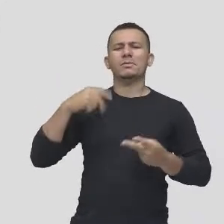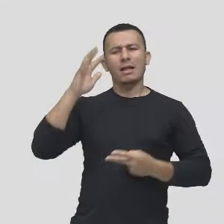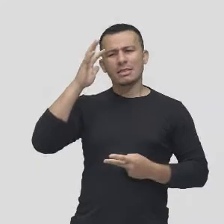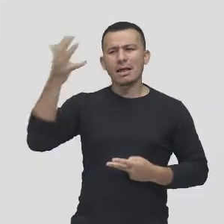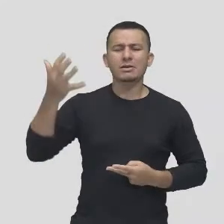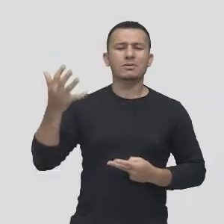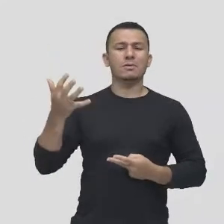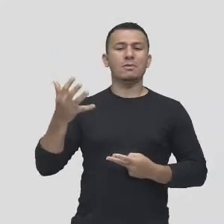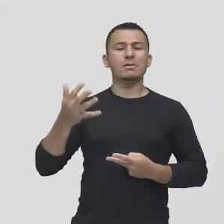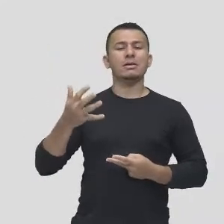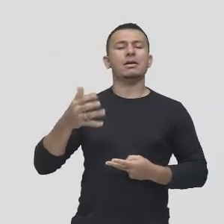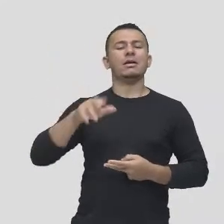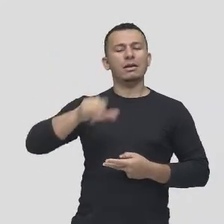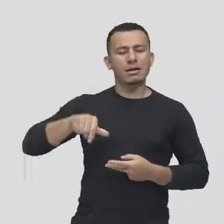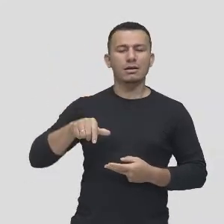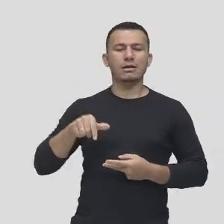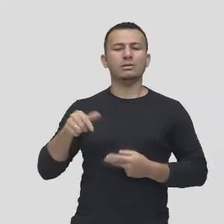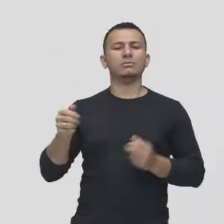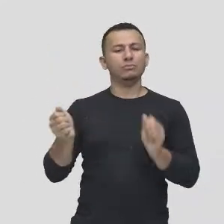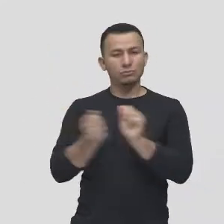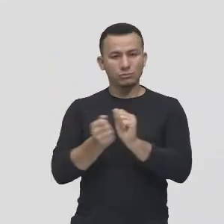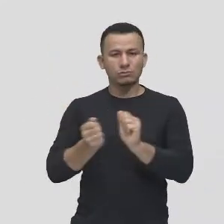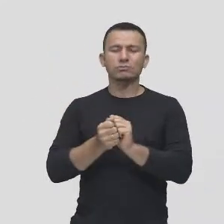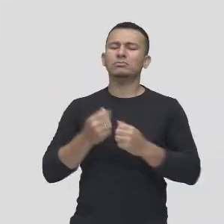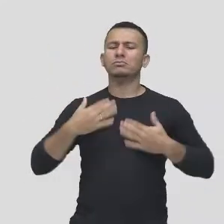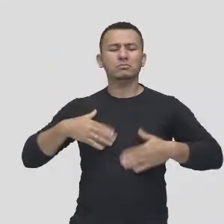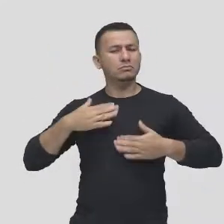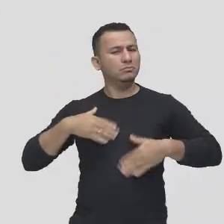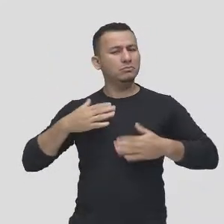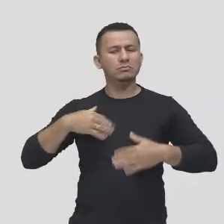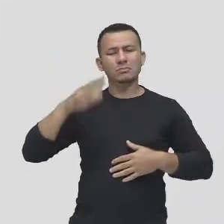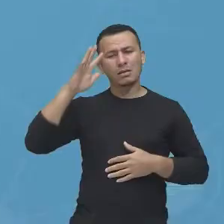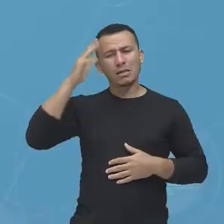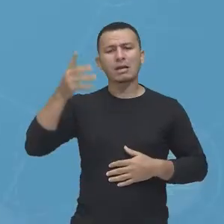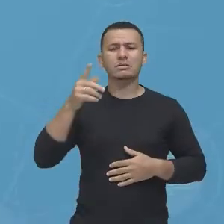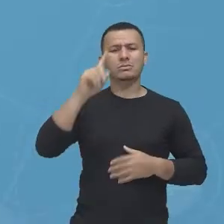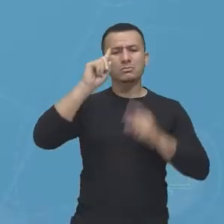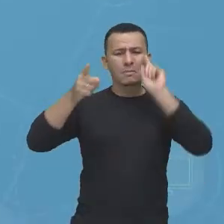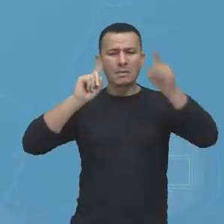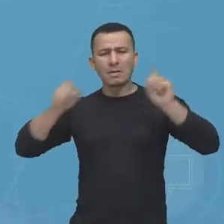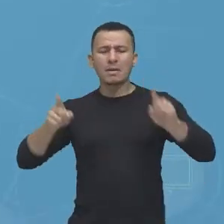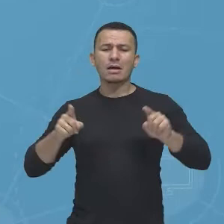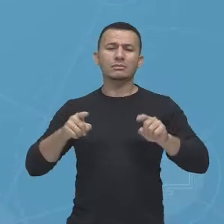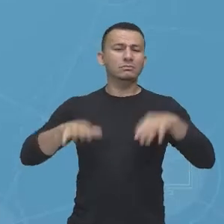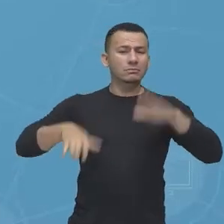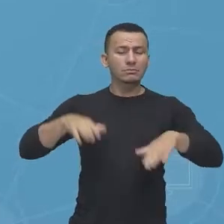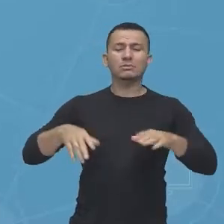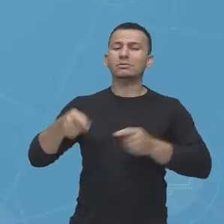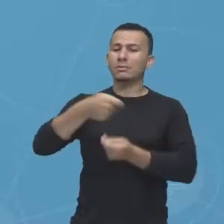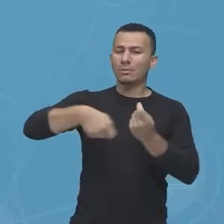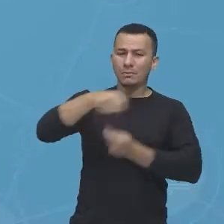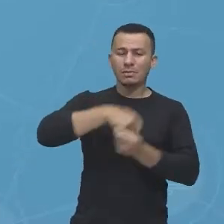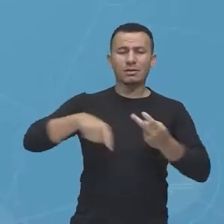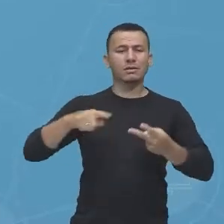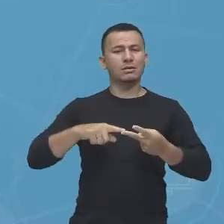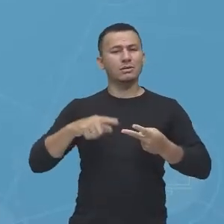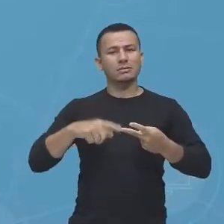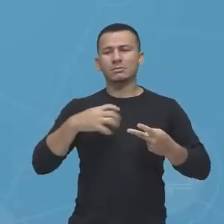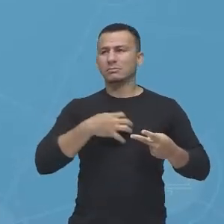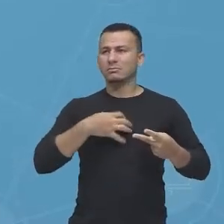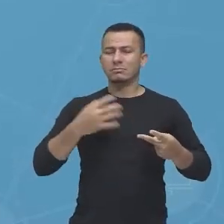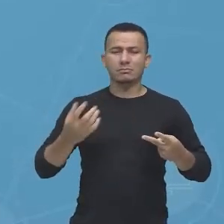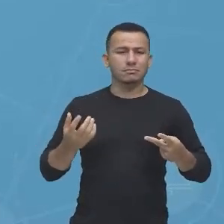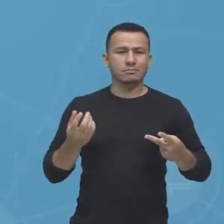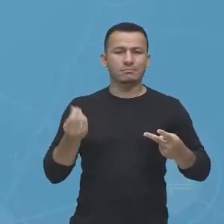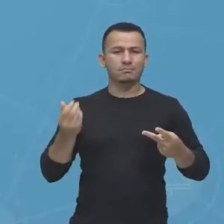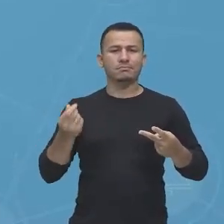tomadas, elas são tomadas de maneira relativamente tranquila, né? Decisão econômica, decisão no sentido de relações